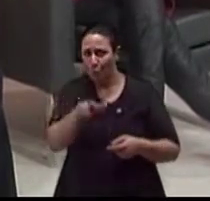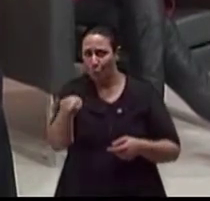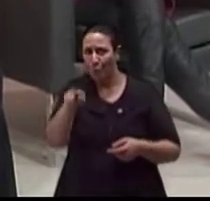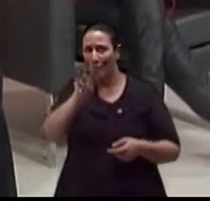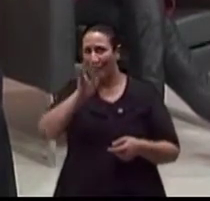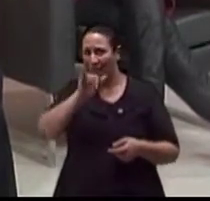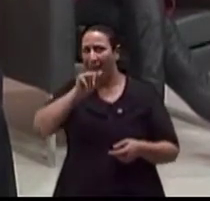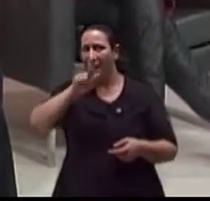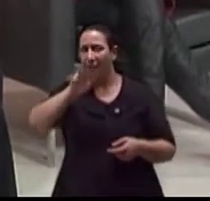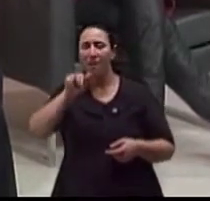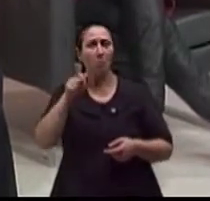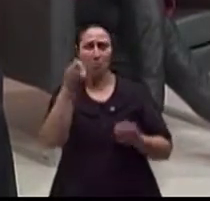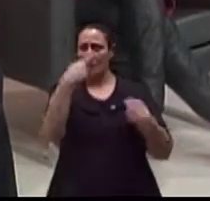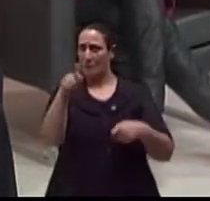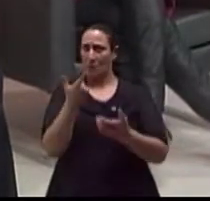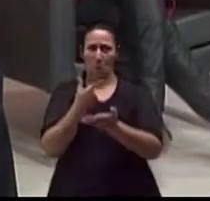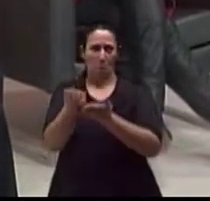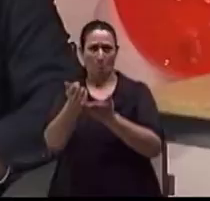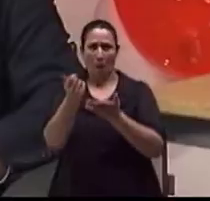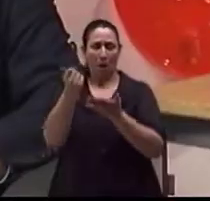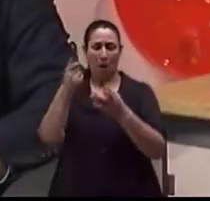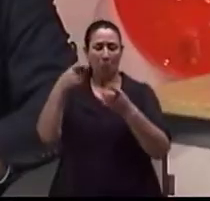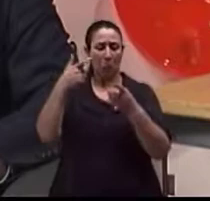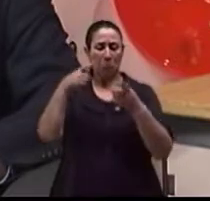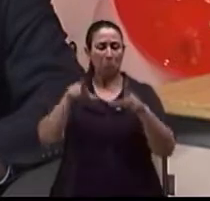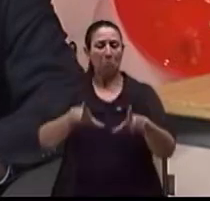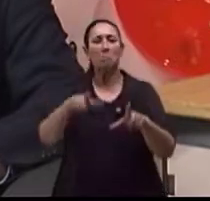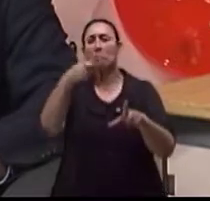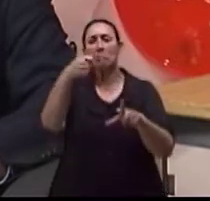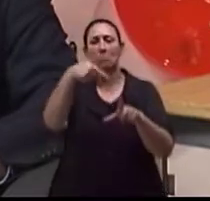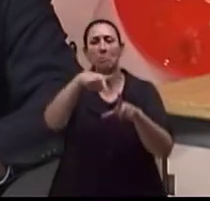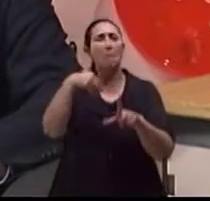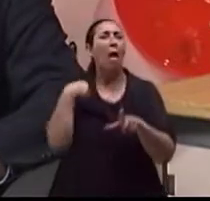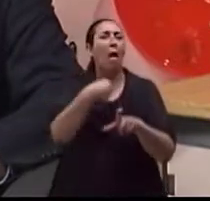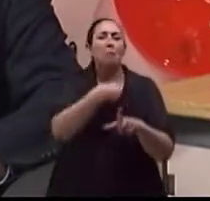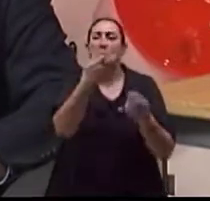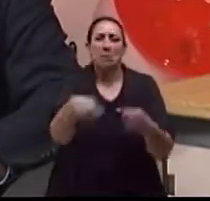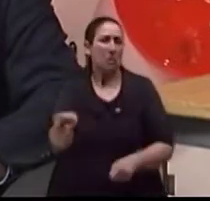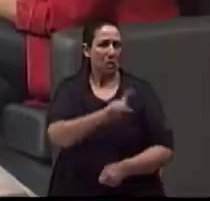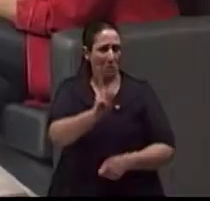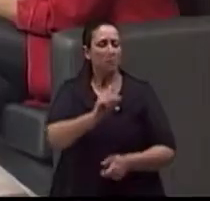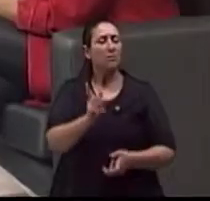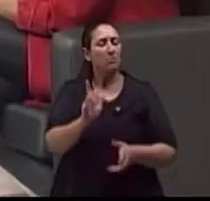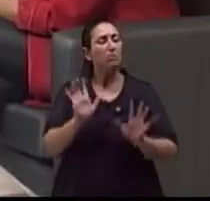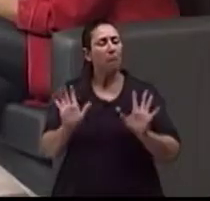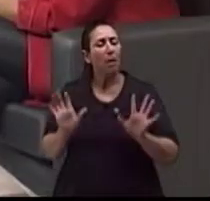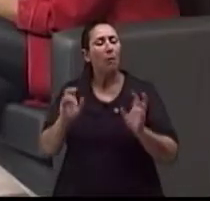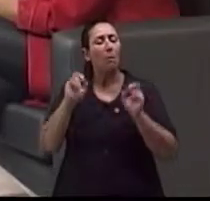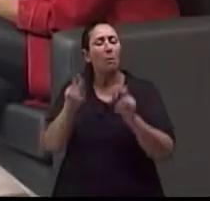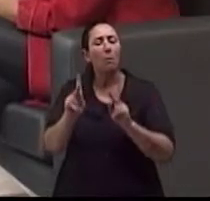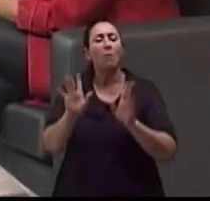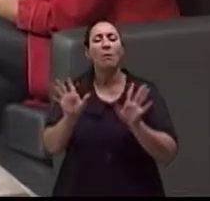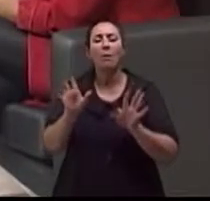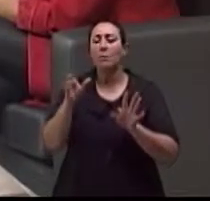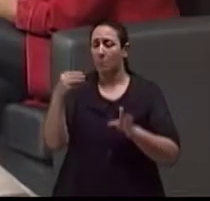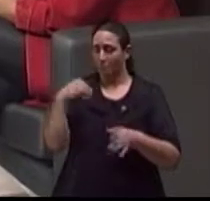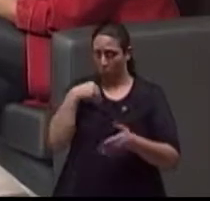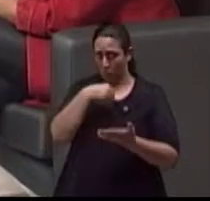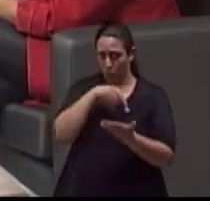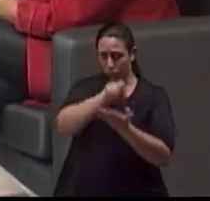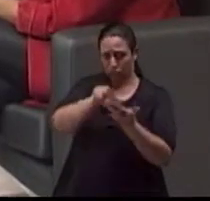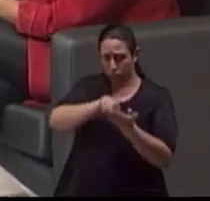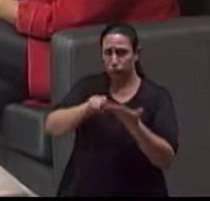para comprar mas eles têm diferença de miligrama Então isto receitado por um médico